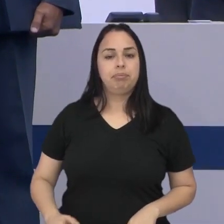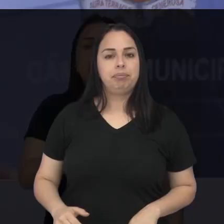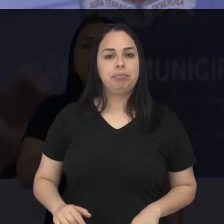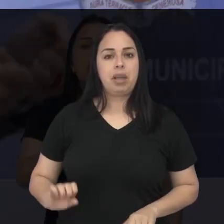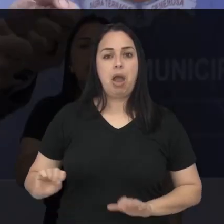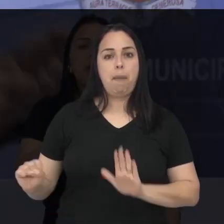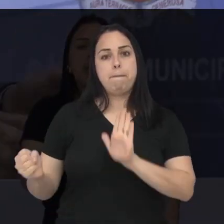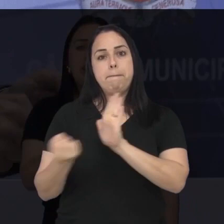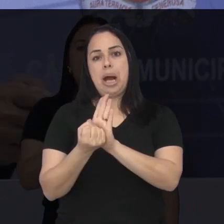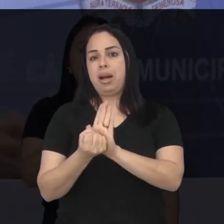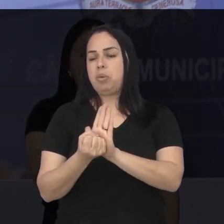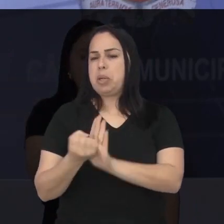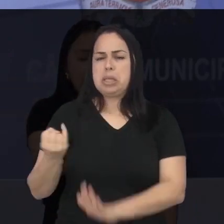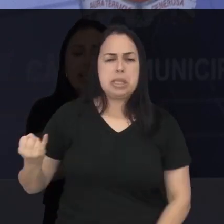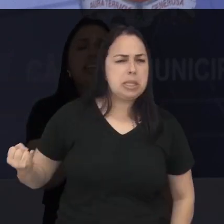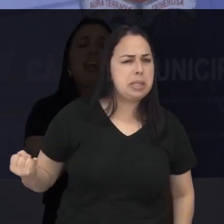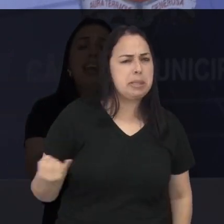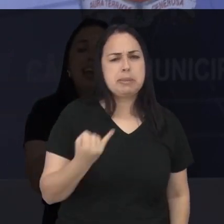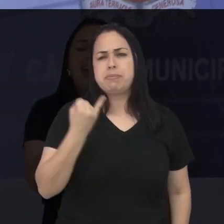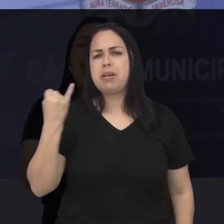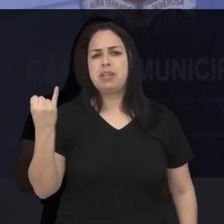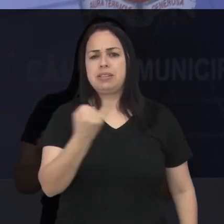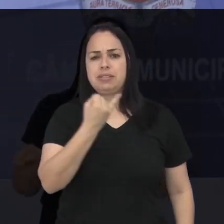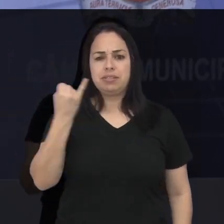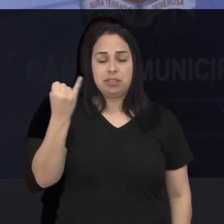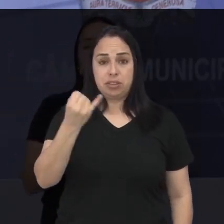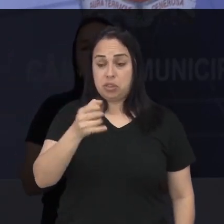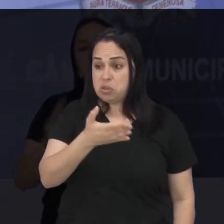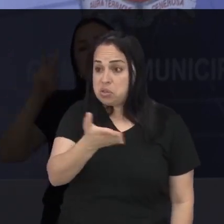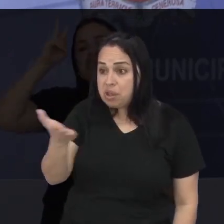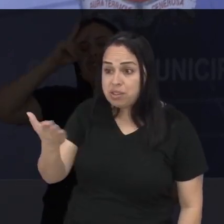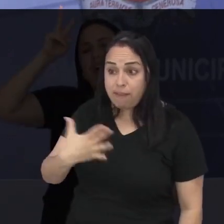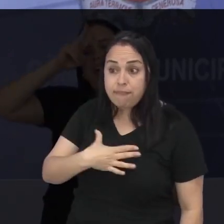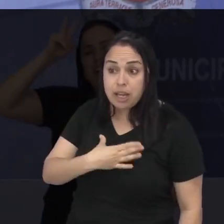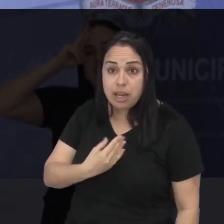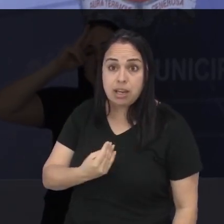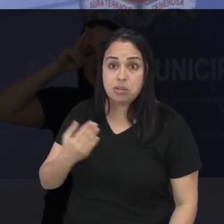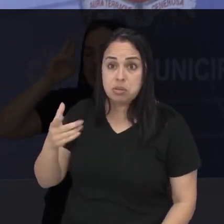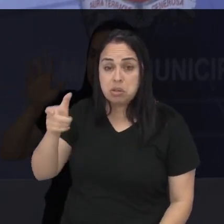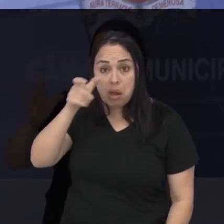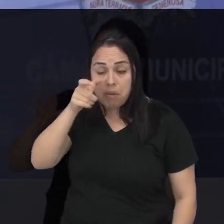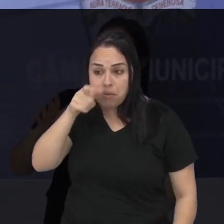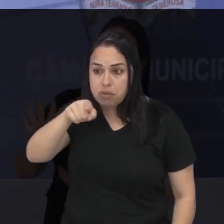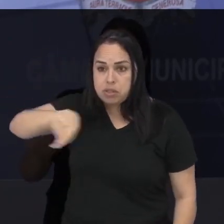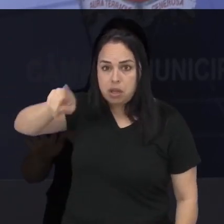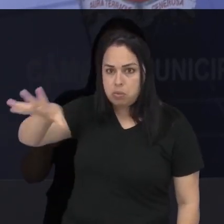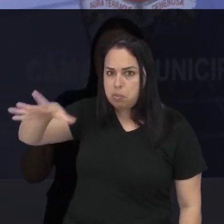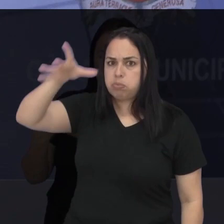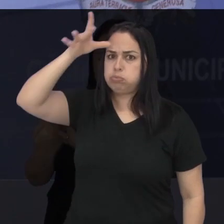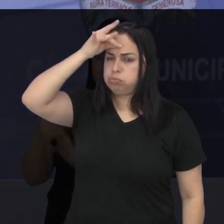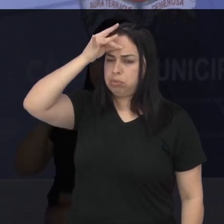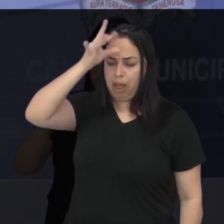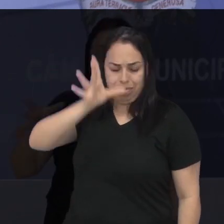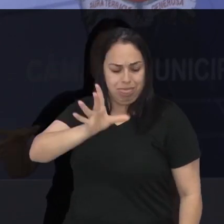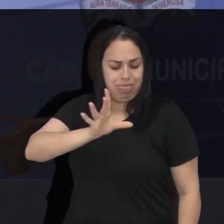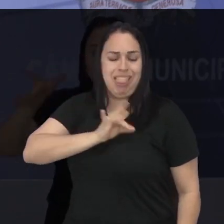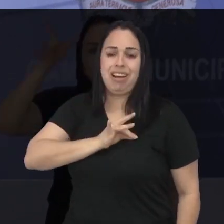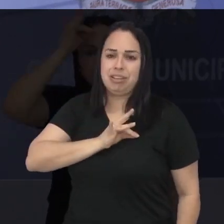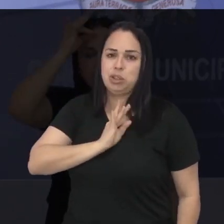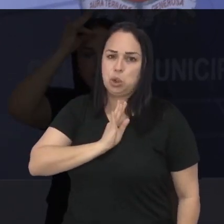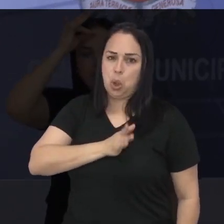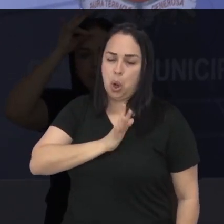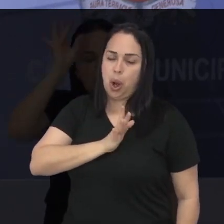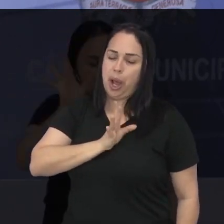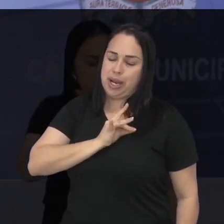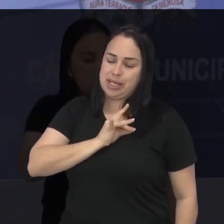Lopes. Esse marco referencial, tenente-coronel, e seus filhos que estão aqui hoje, que vocês levem no coração. É